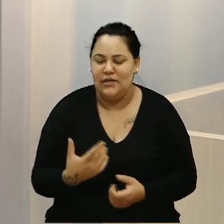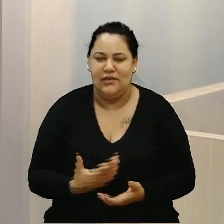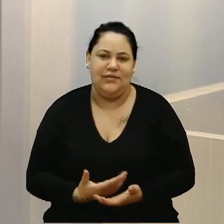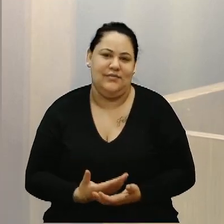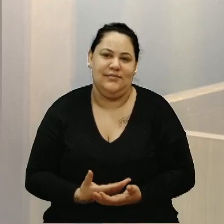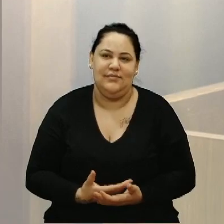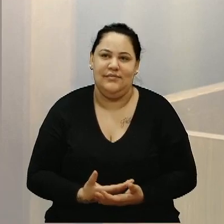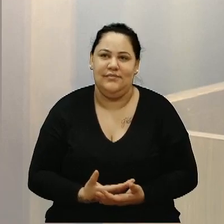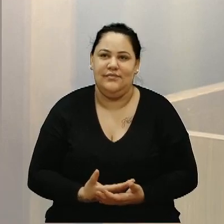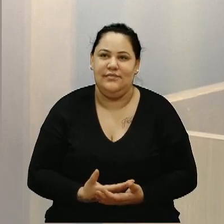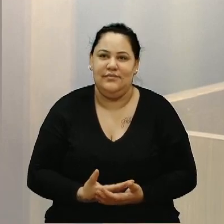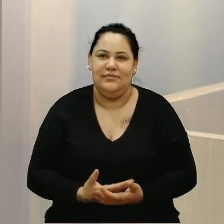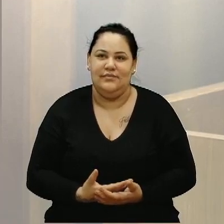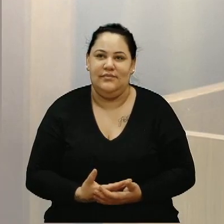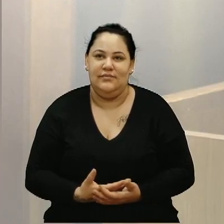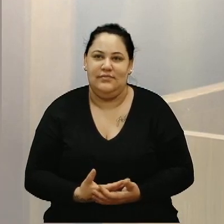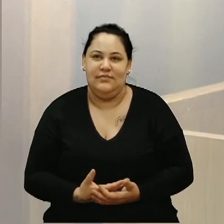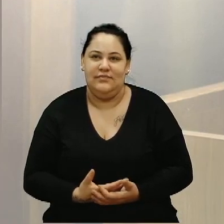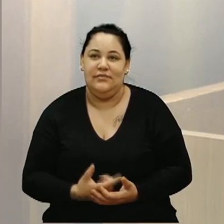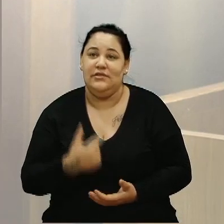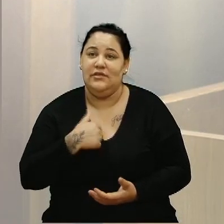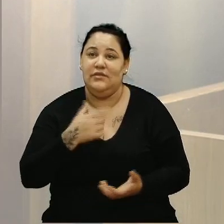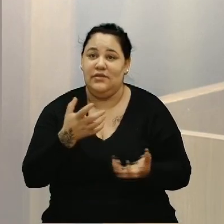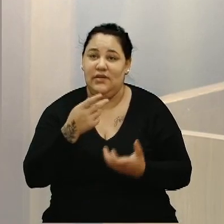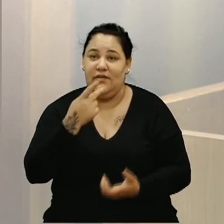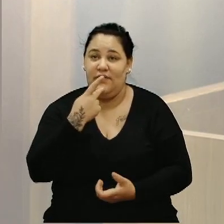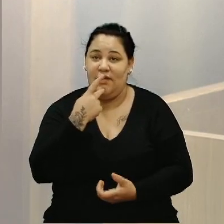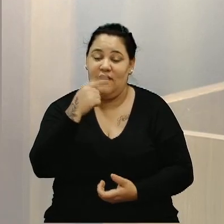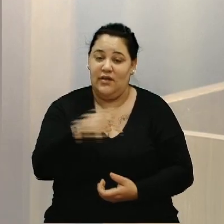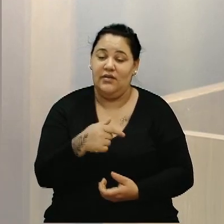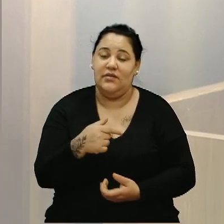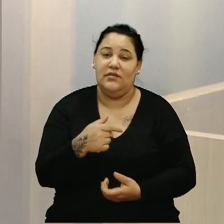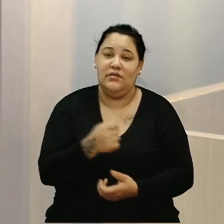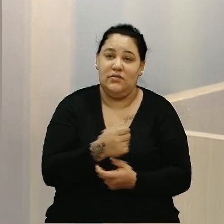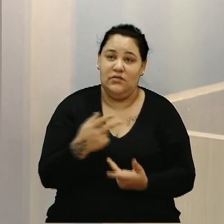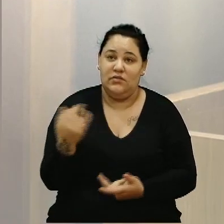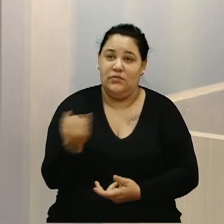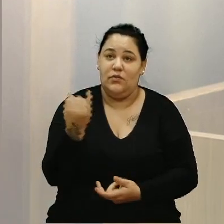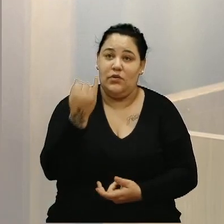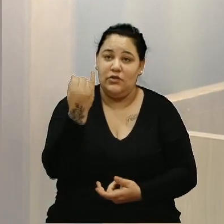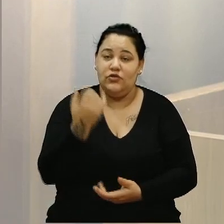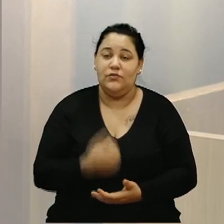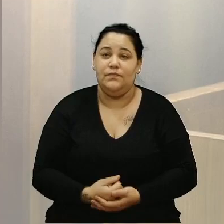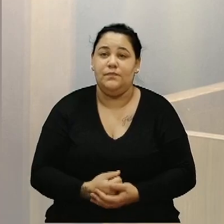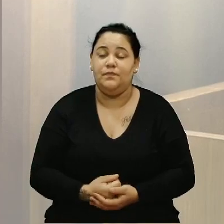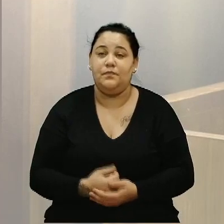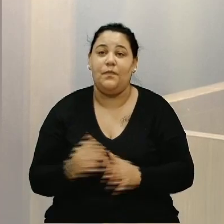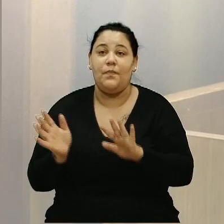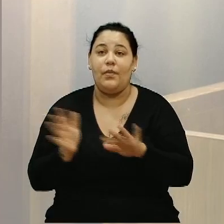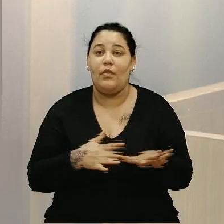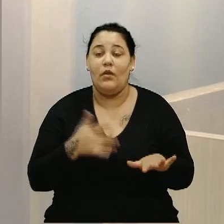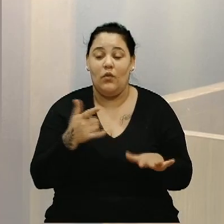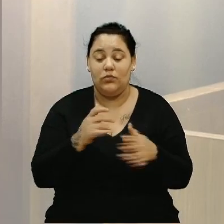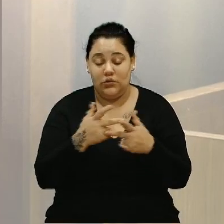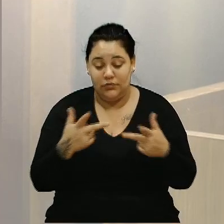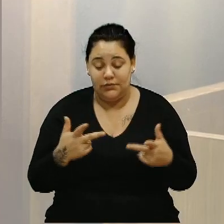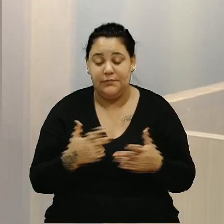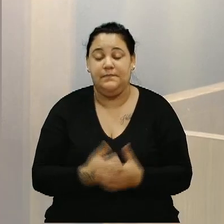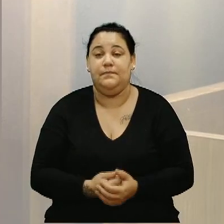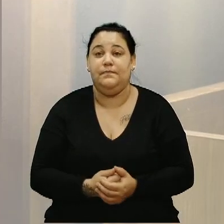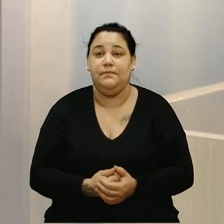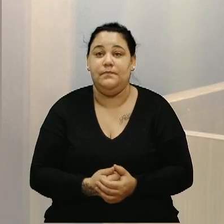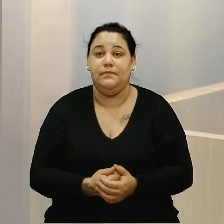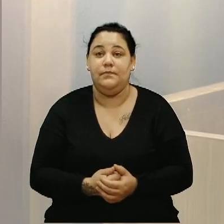Então eu queria trazer esse ponto da escola do Desvio Risso. E uma outra questão, que é